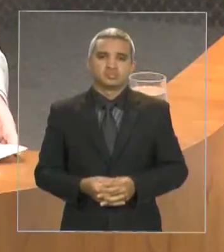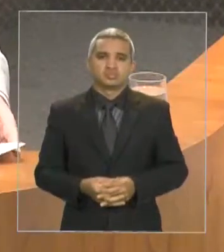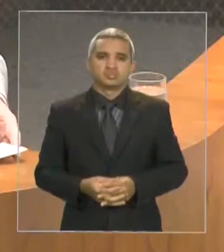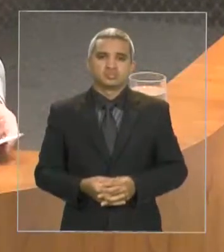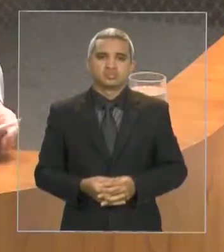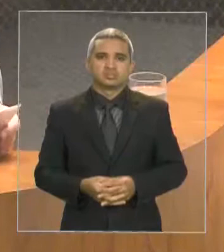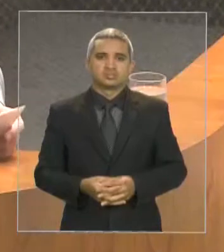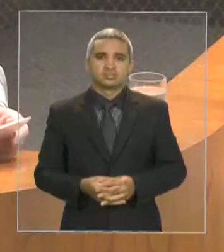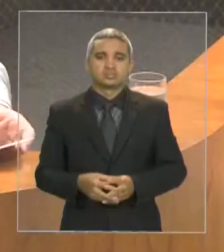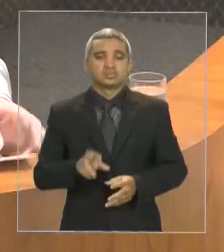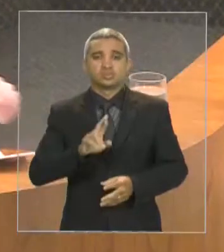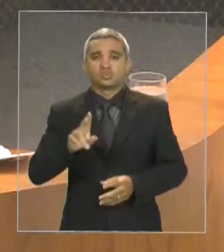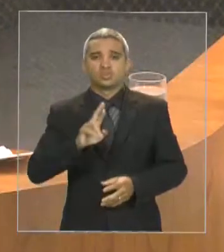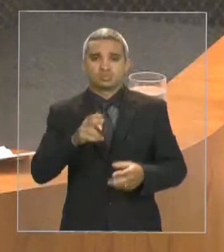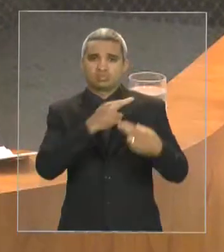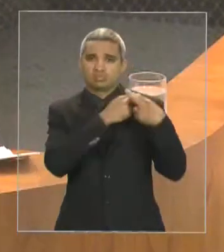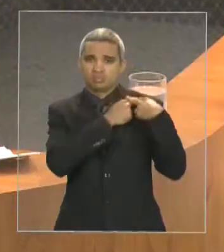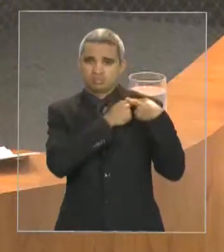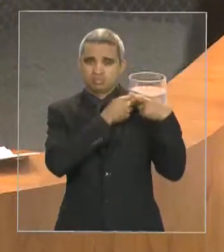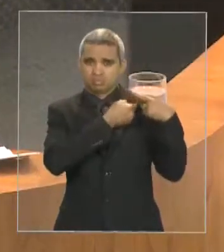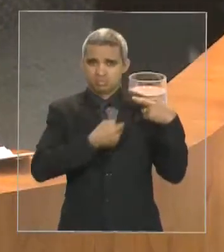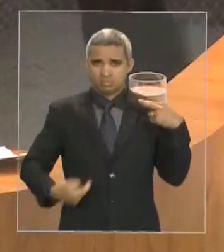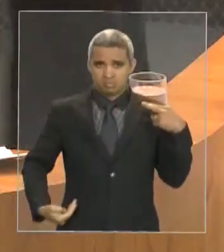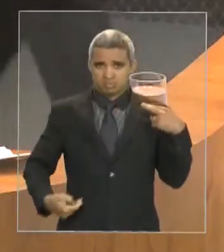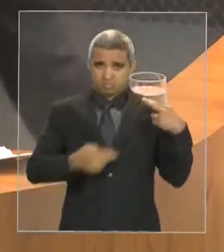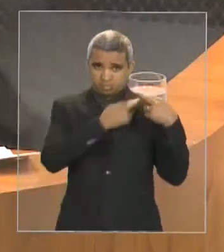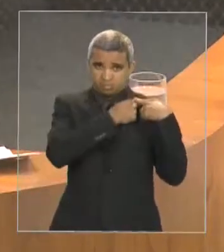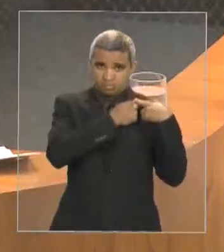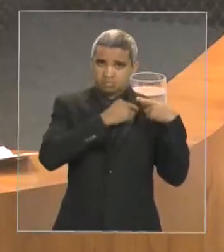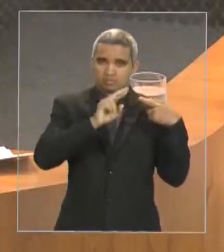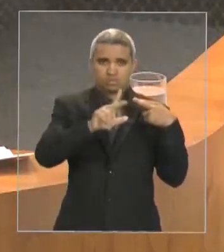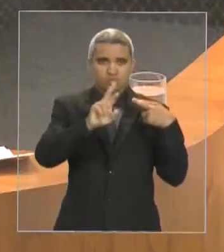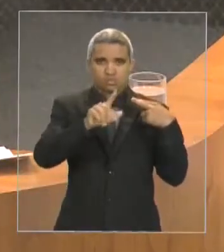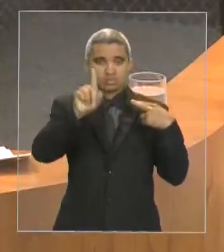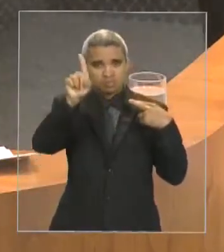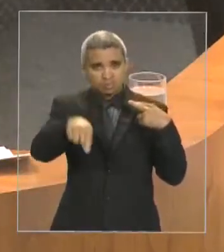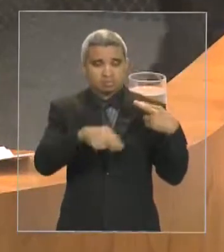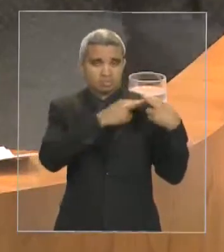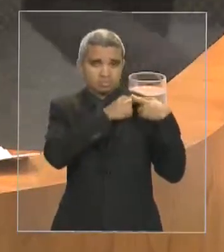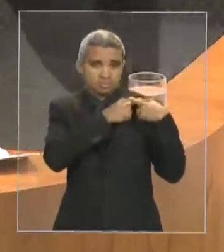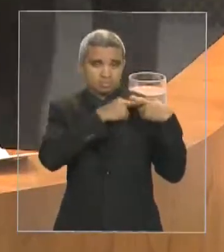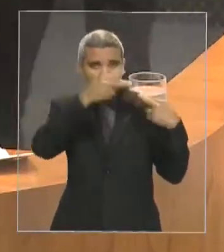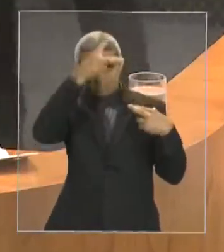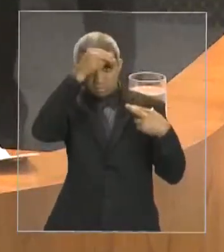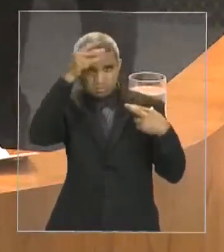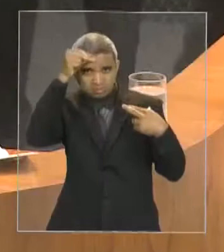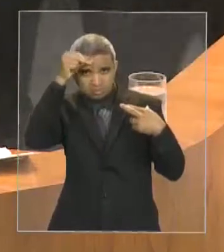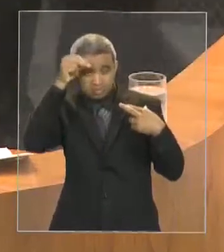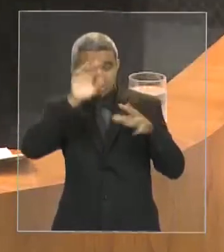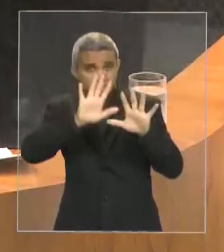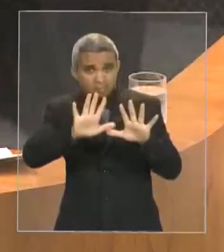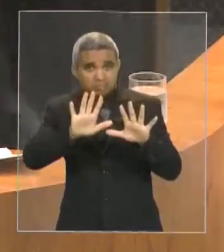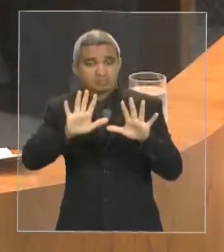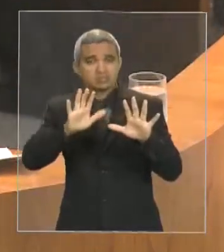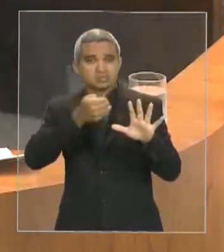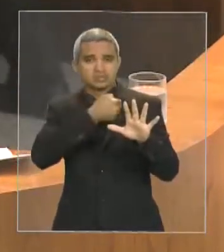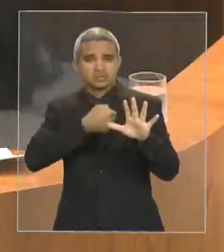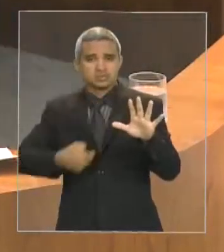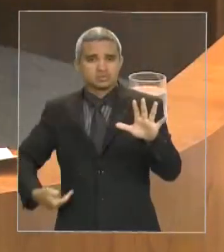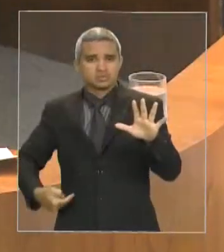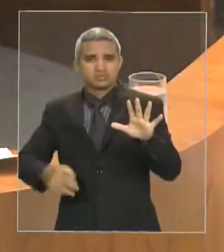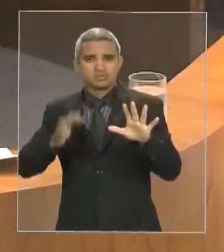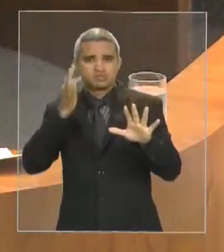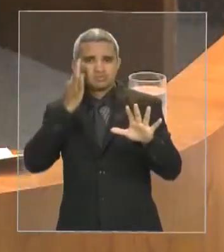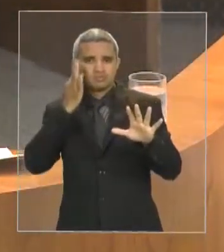de responsabilidade do governo estadual, é dos municípios. Mas, num gesto de sensibilidade